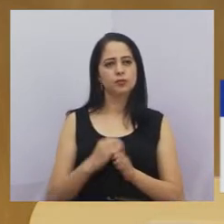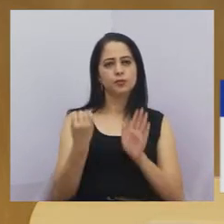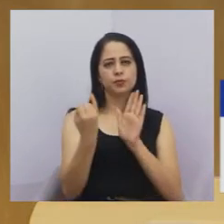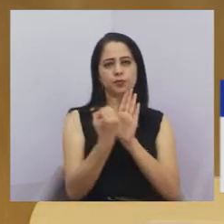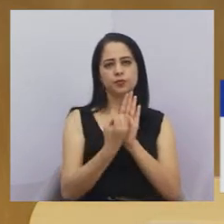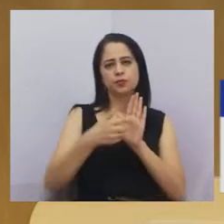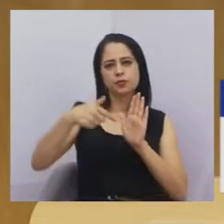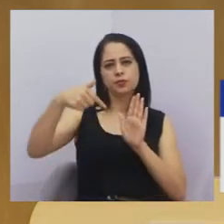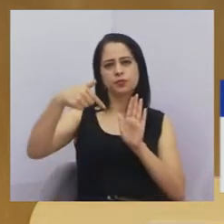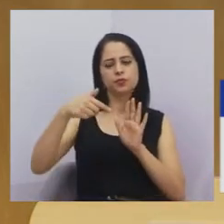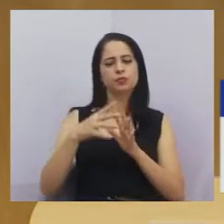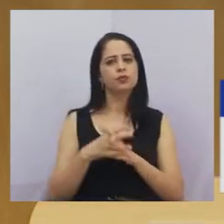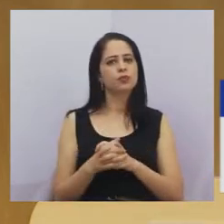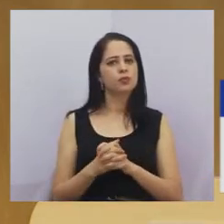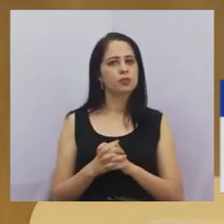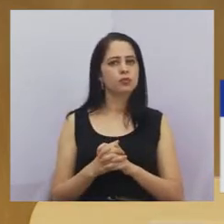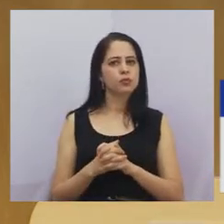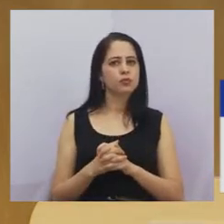Inciso 7º,